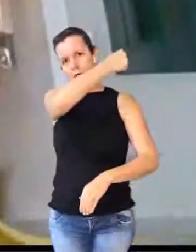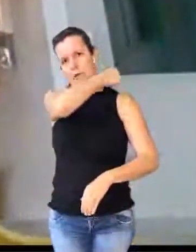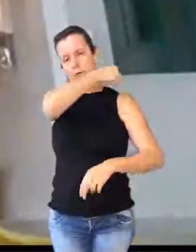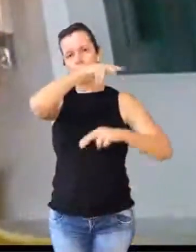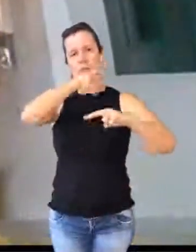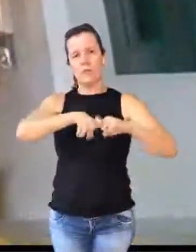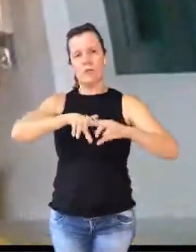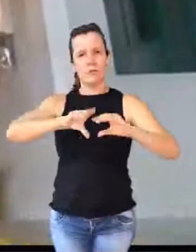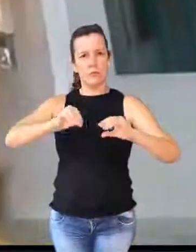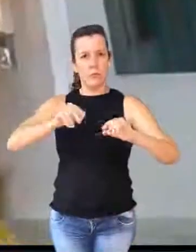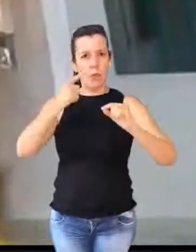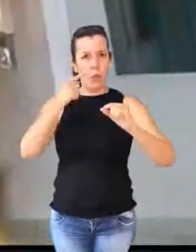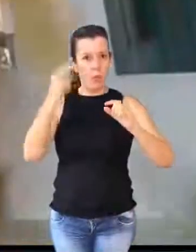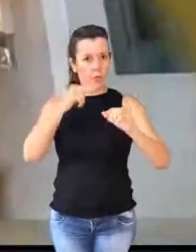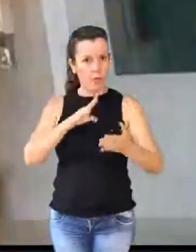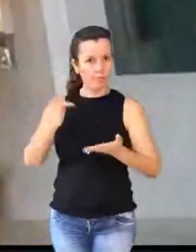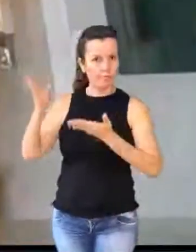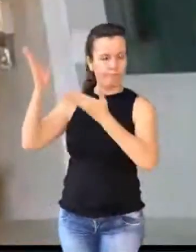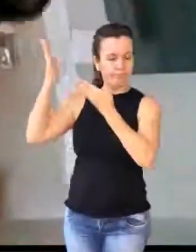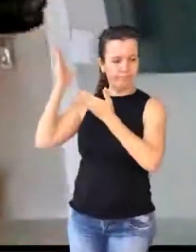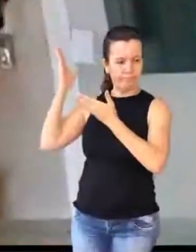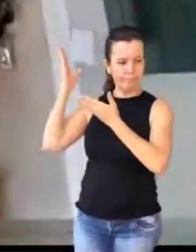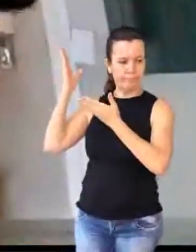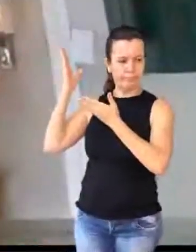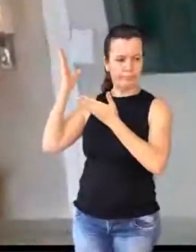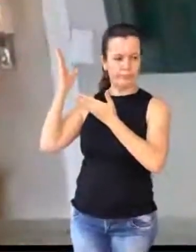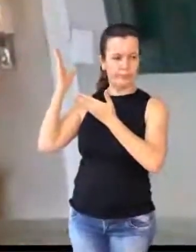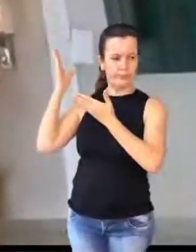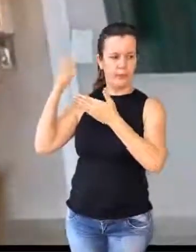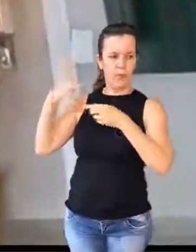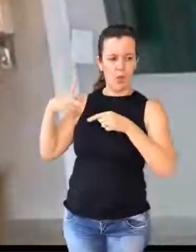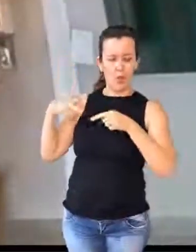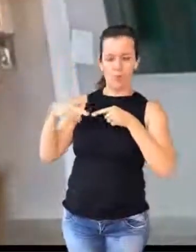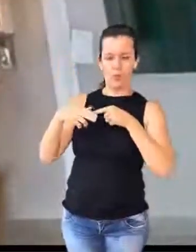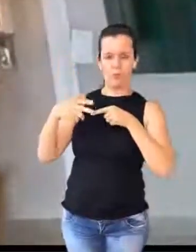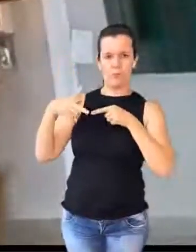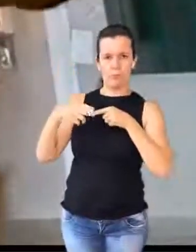medir a quantidade que eu vou fazer agora